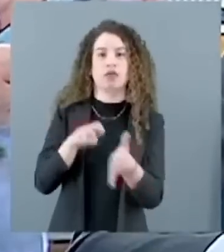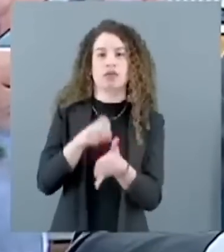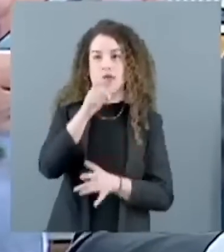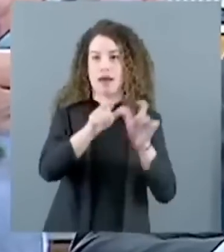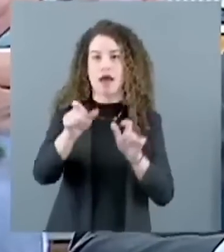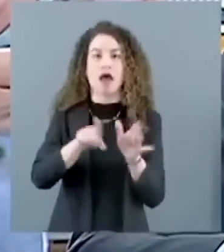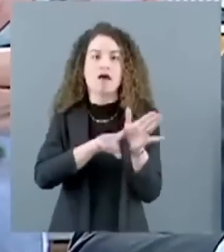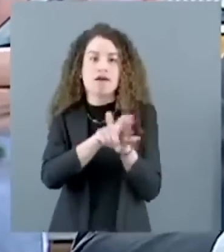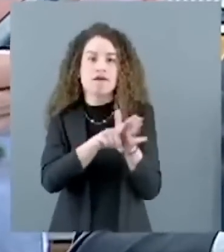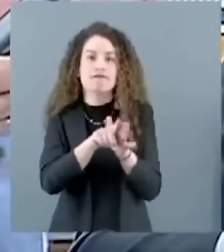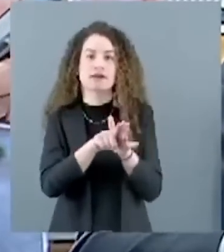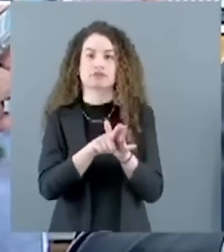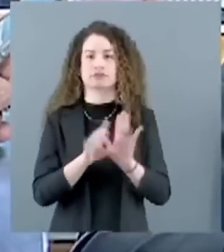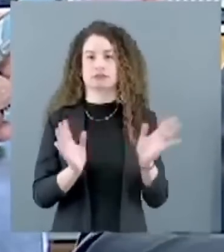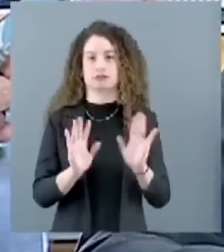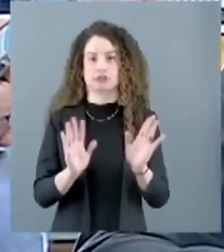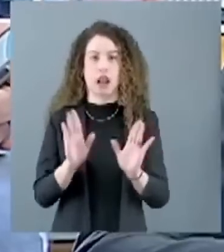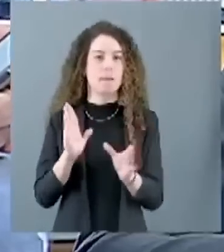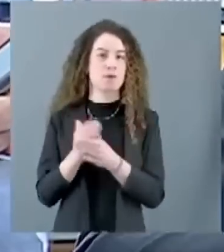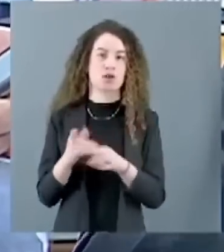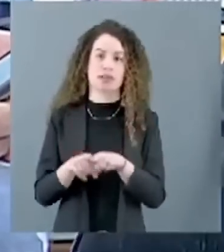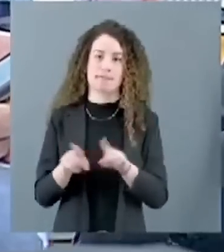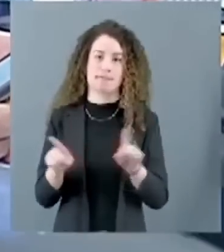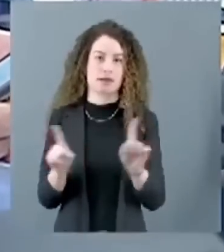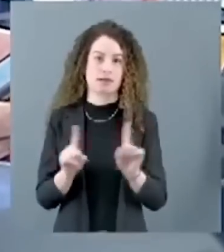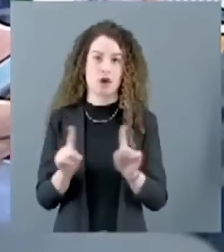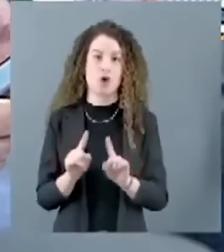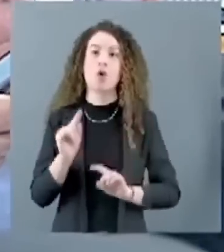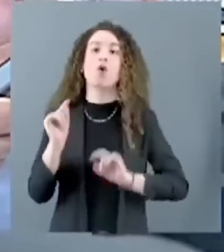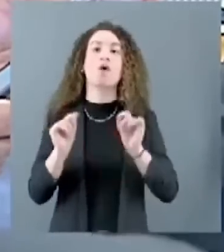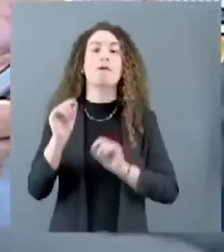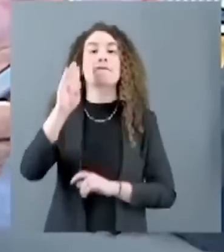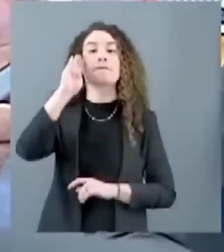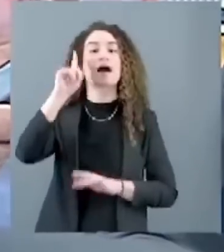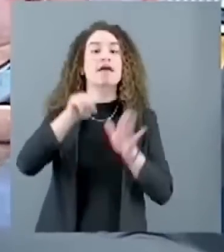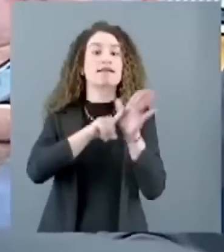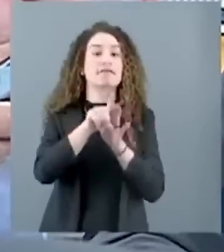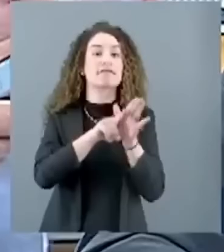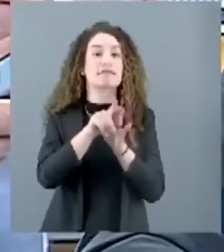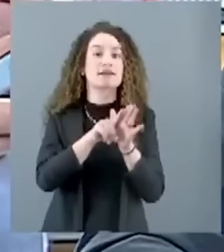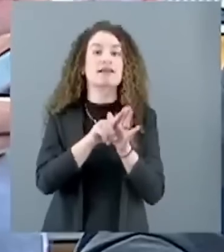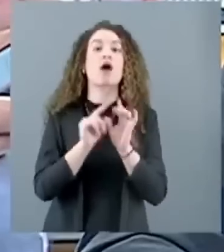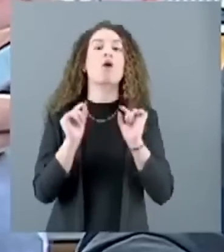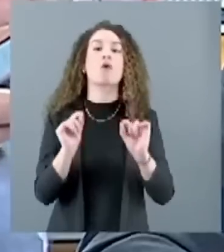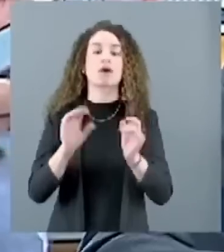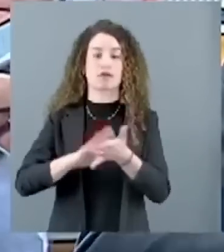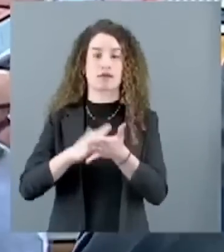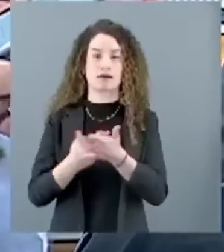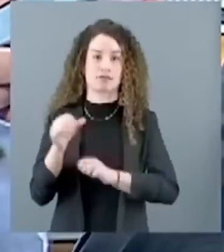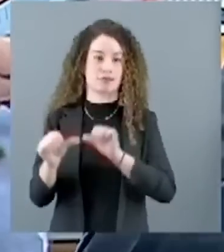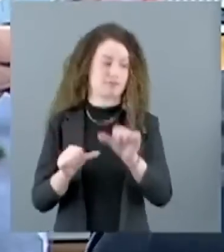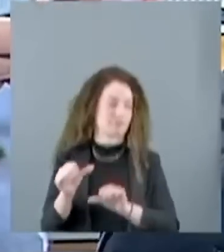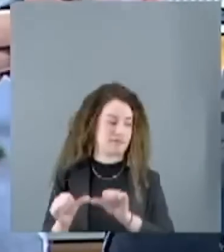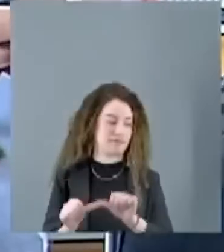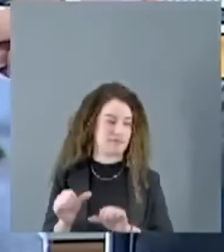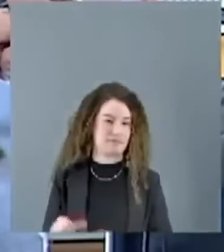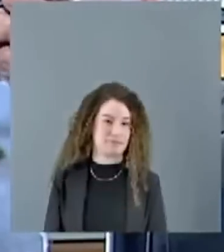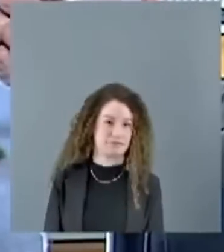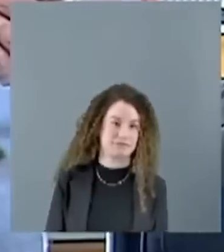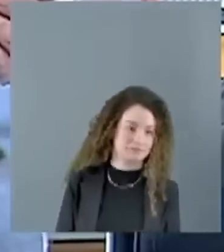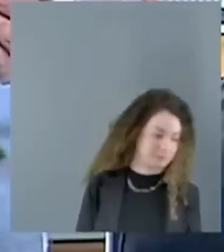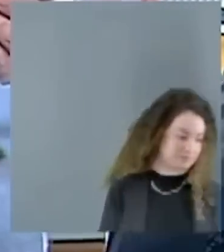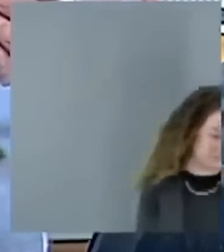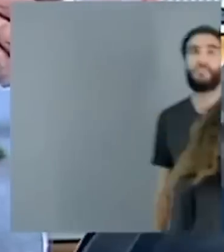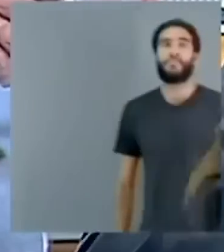investigados. A CPMI tampouco processa, porquanto tem a função primordial de investigar fatos determinados. Não pode, por exemplo, determinar